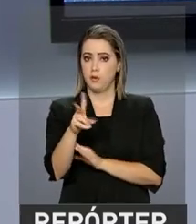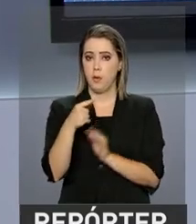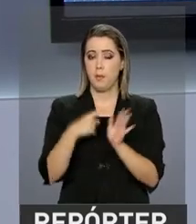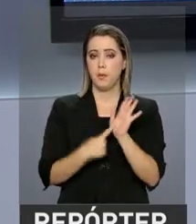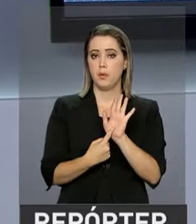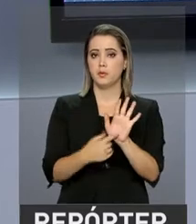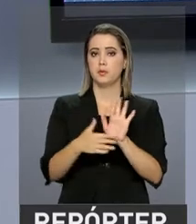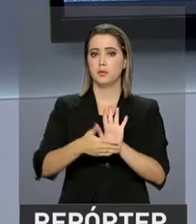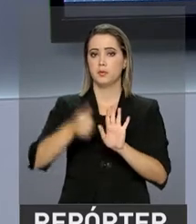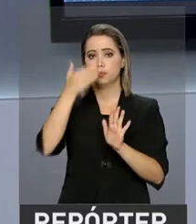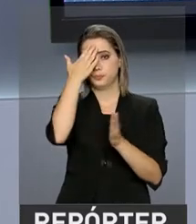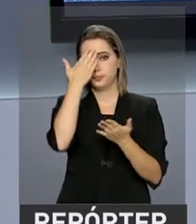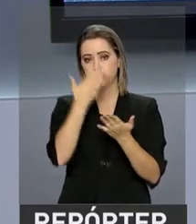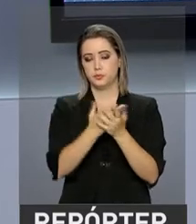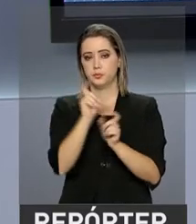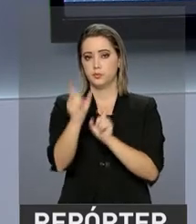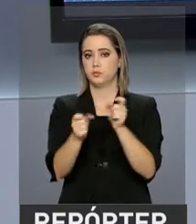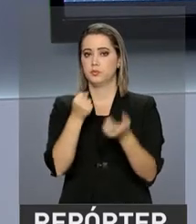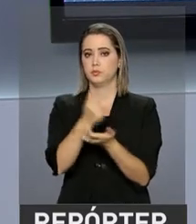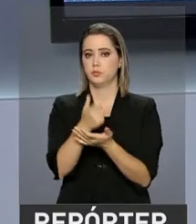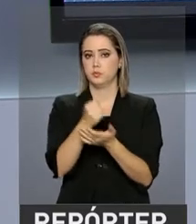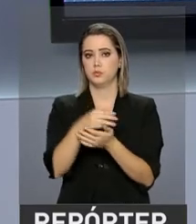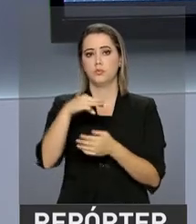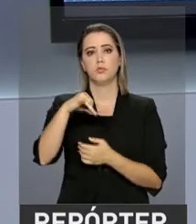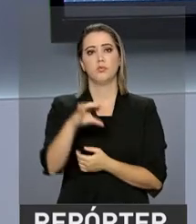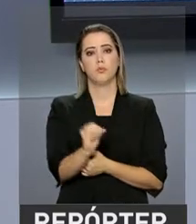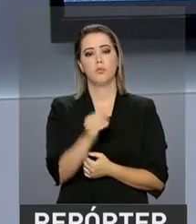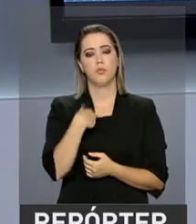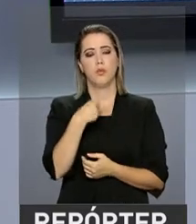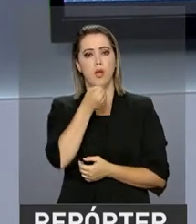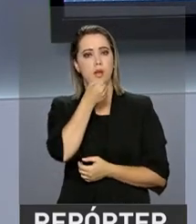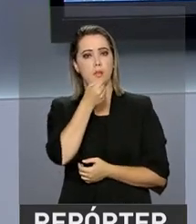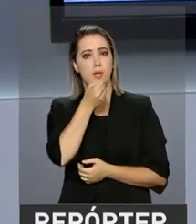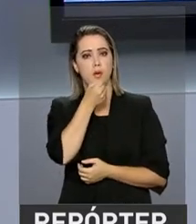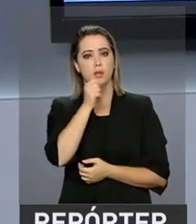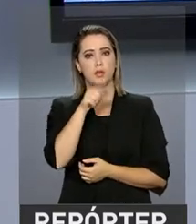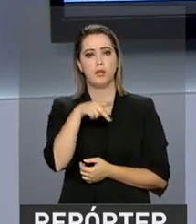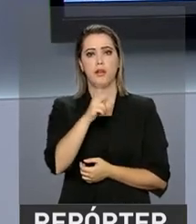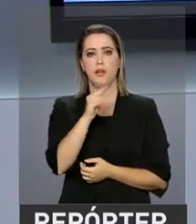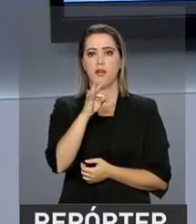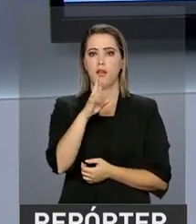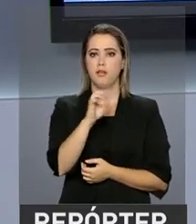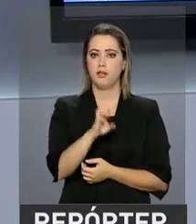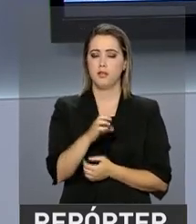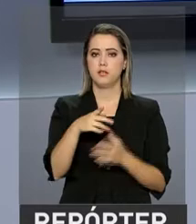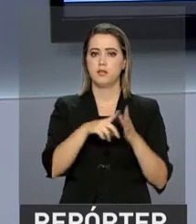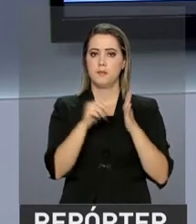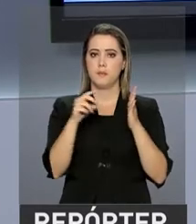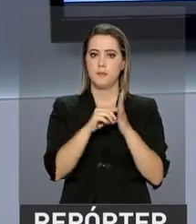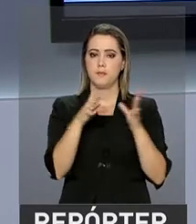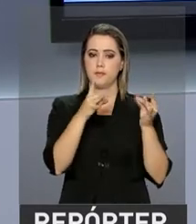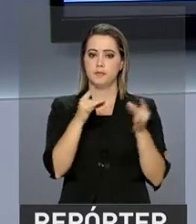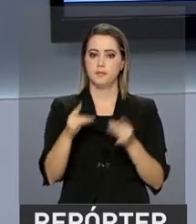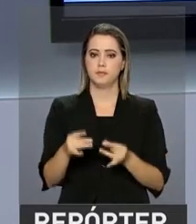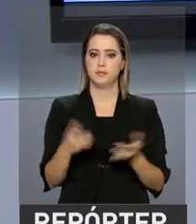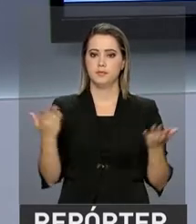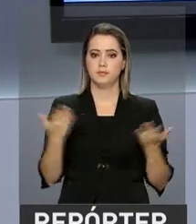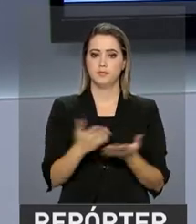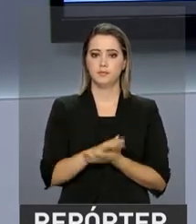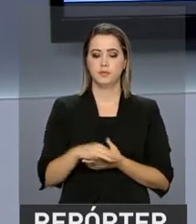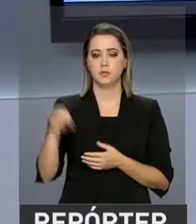melhora da confiança dos consumidores em maio a repórter lo na cara instalar no palácio do planalto e tem os detalhes para a gente